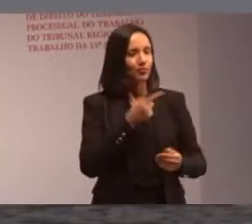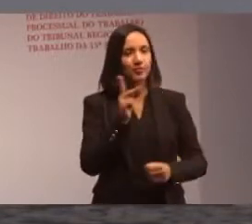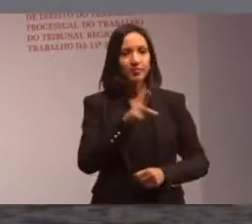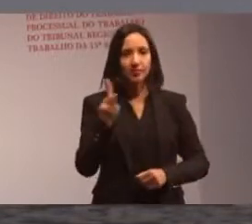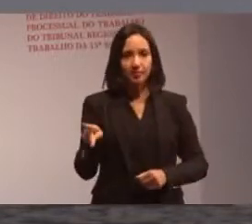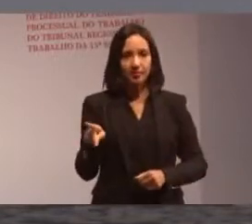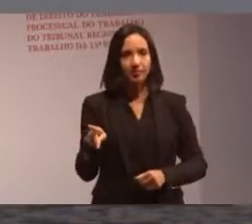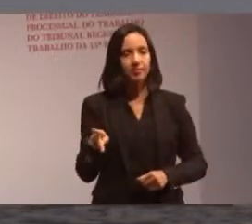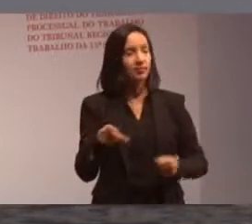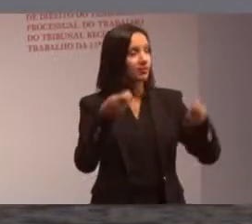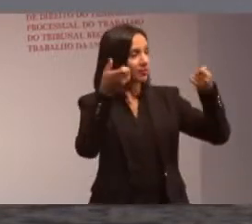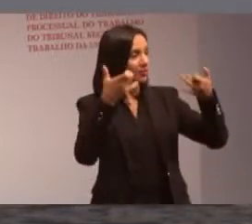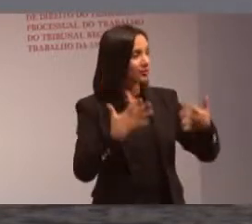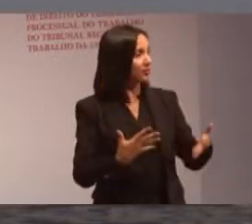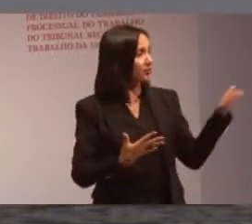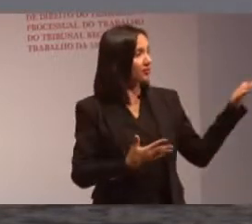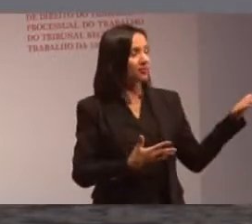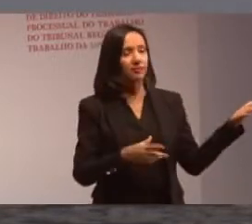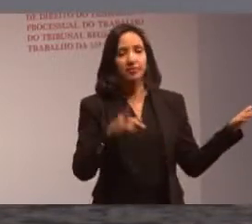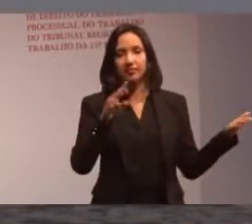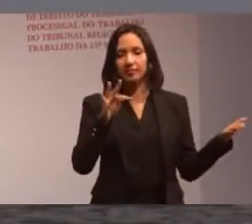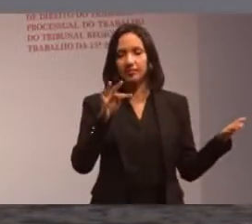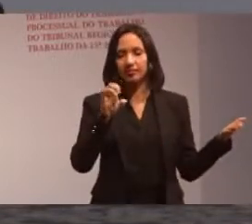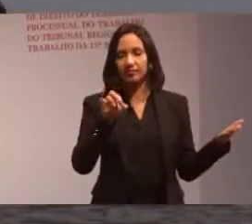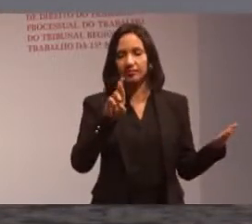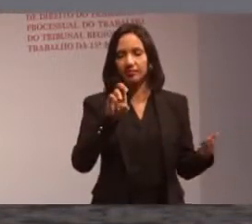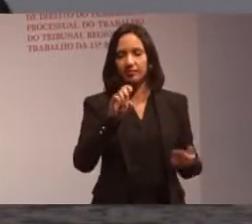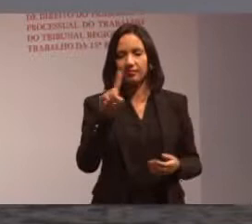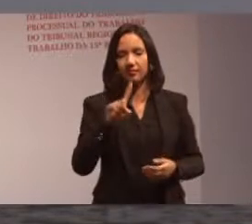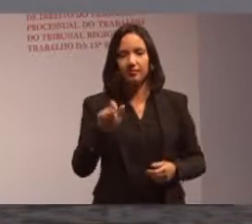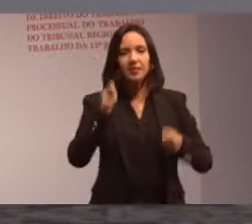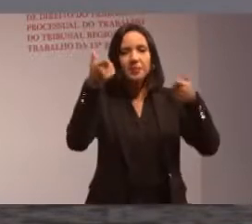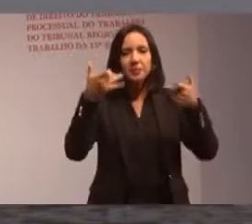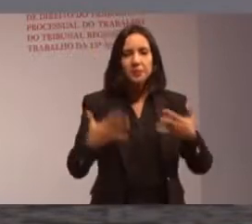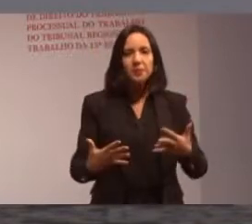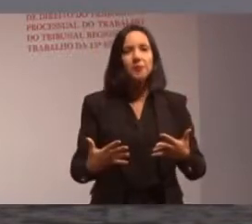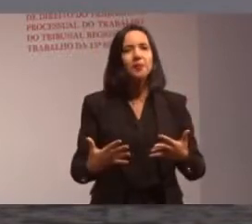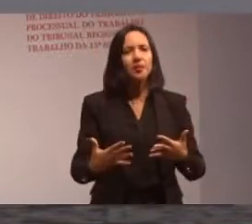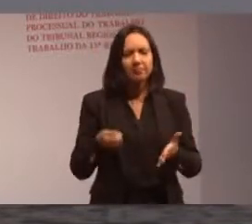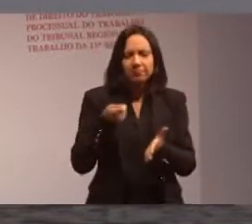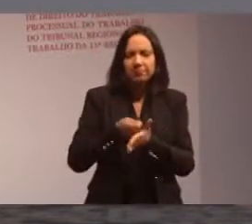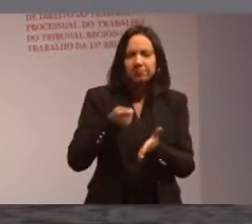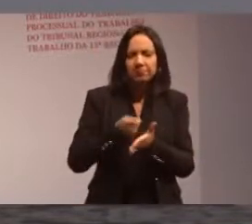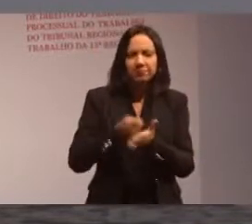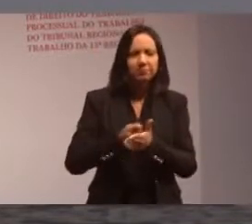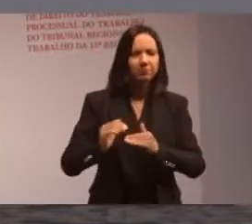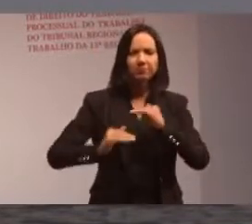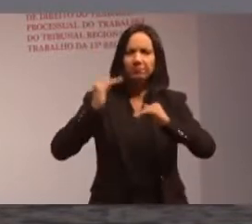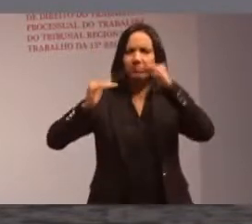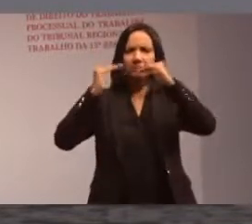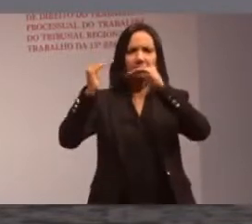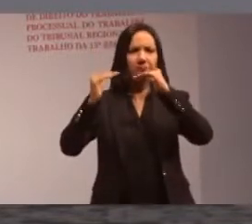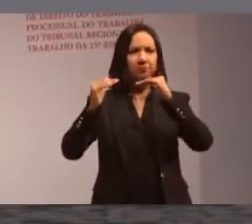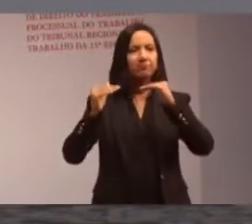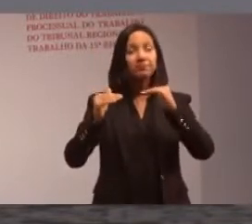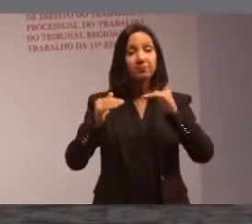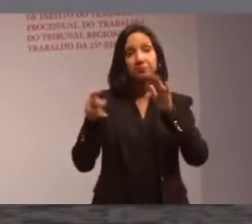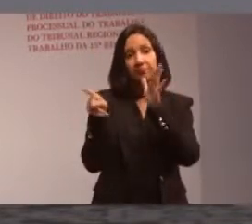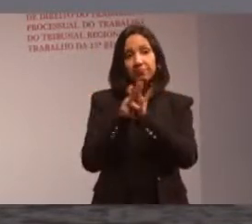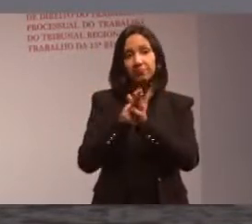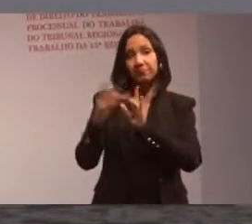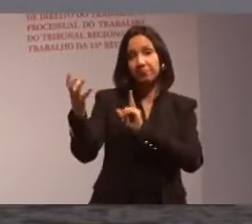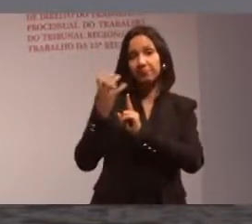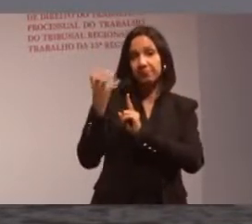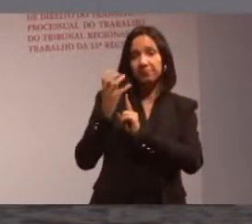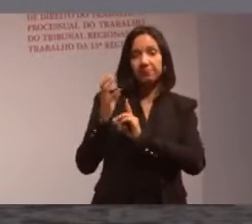professora Tereza colocou, a cobrança, o aumento contínuo, até por conta da